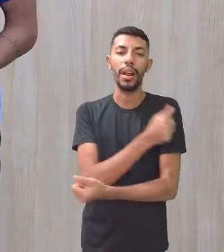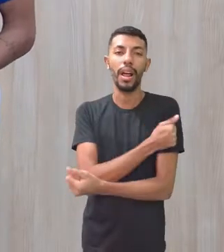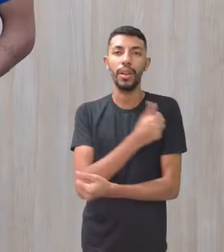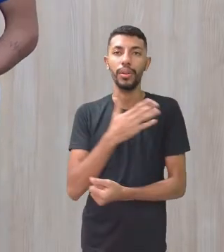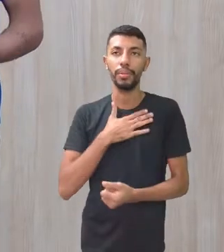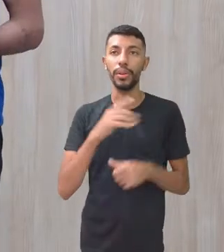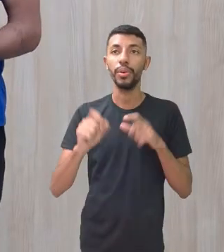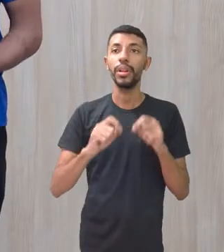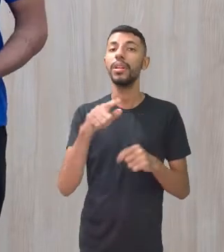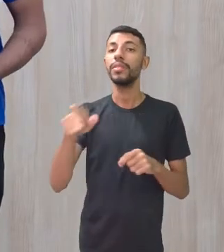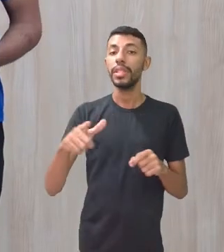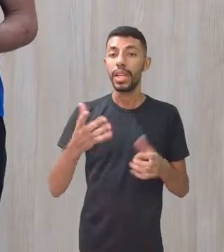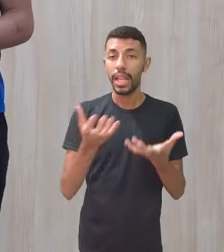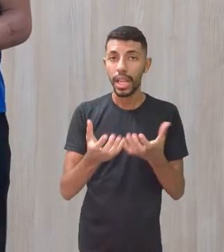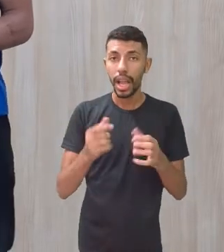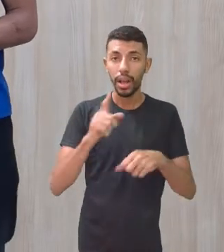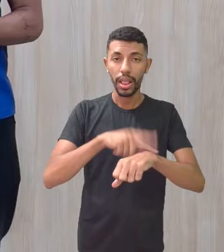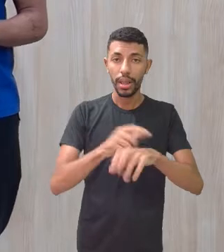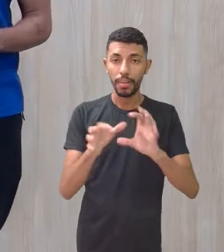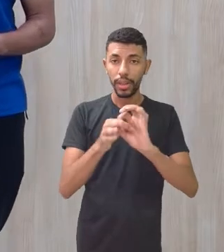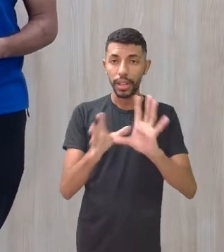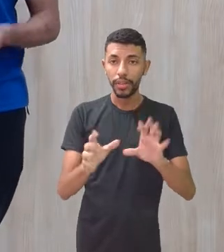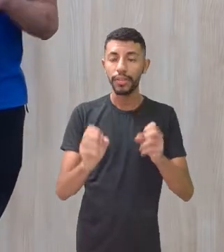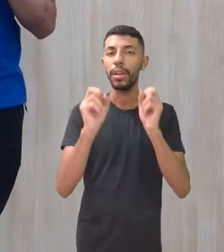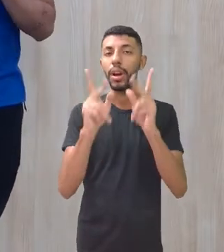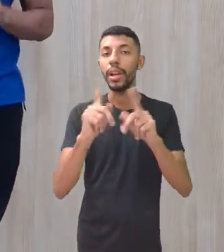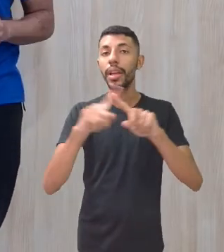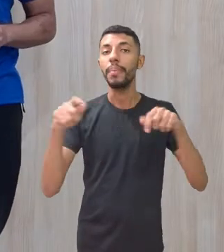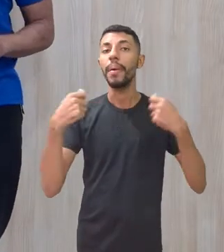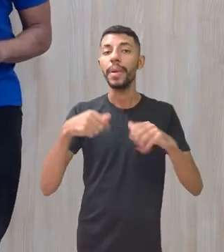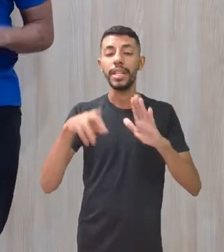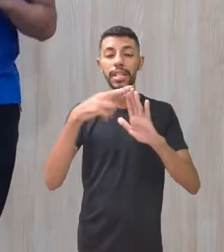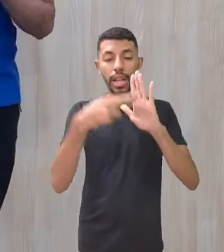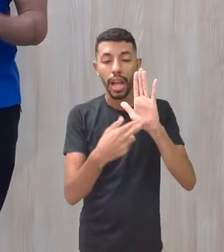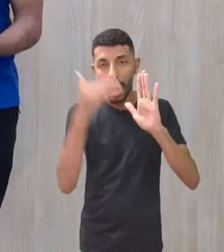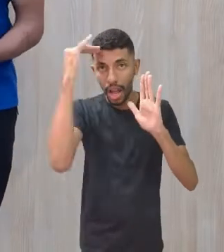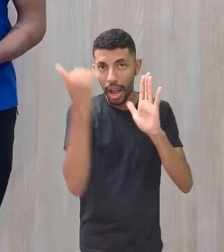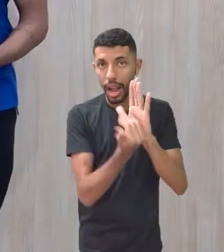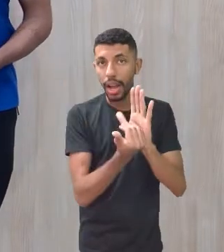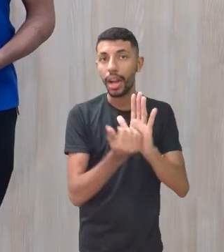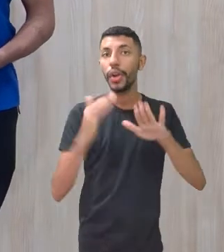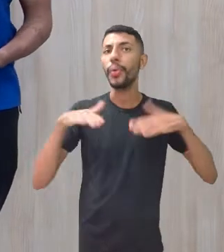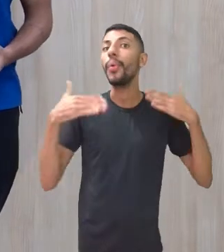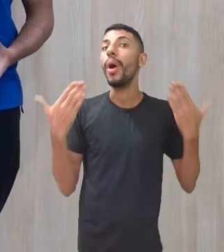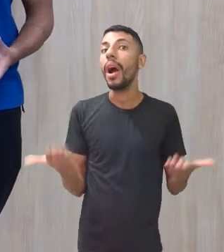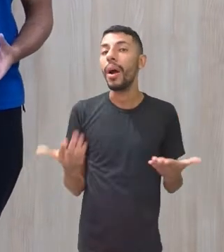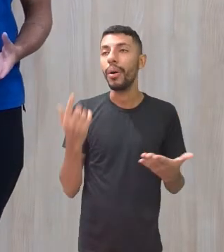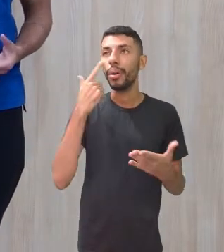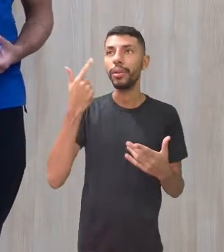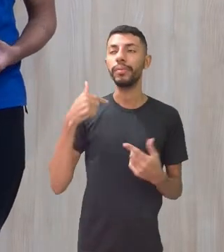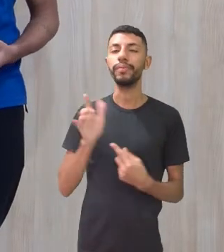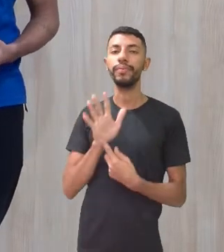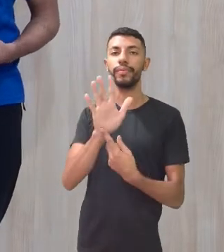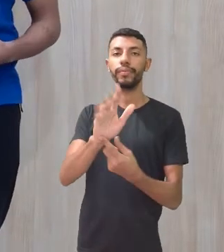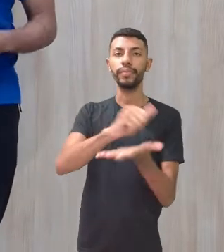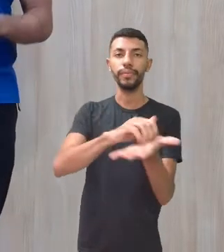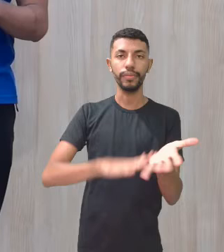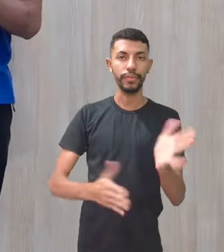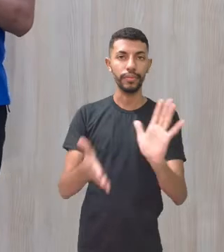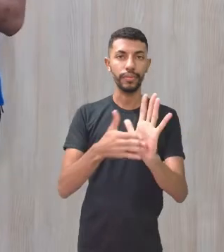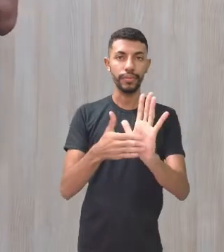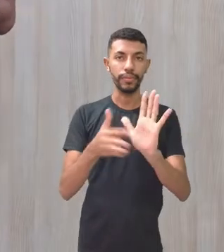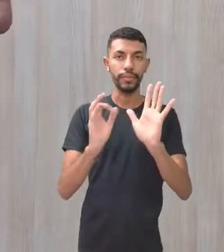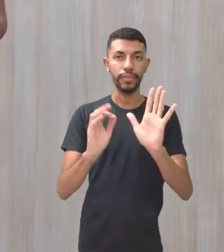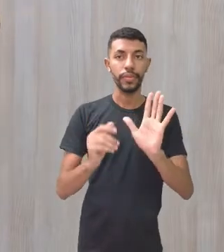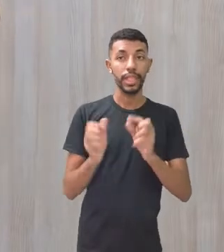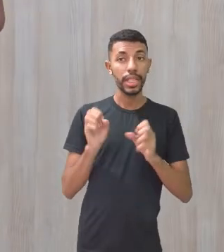tempinho livre? Eu dou, mas a gente precisa seguir algumas regras. Quais são as regras? Eu vou trazer uma atividade proposta